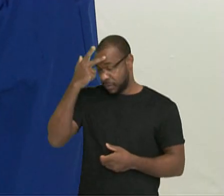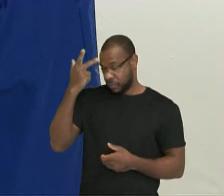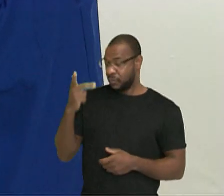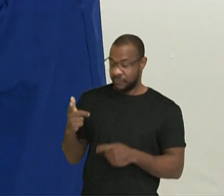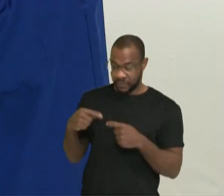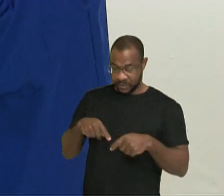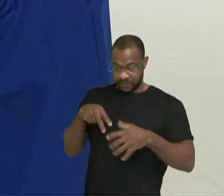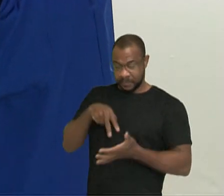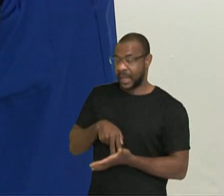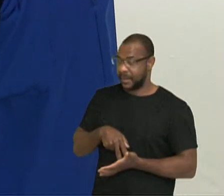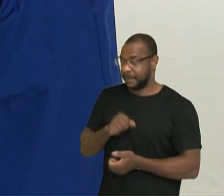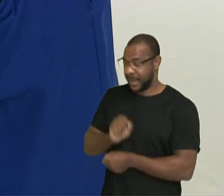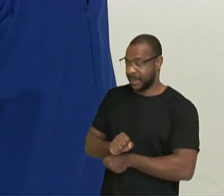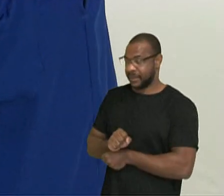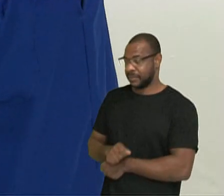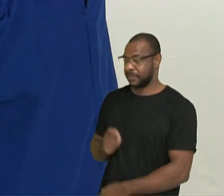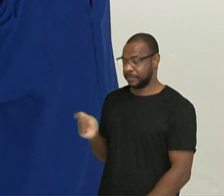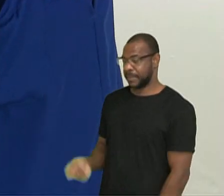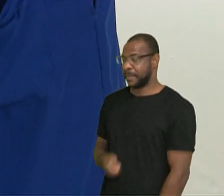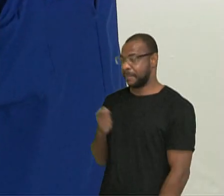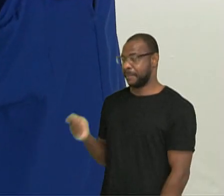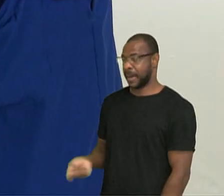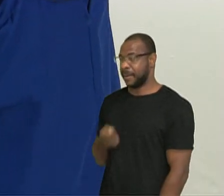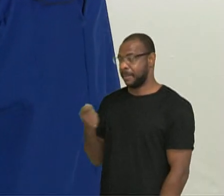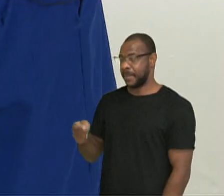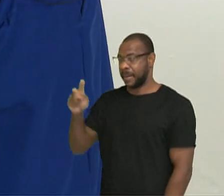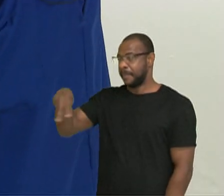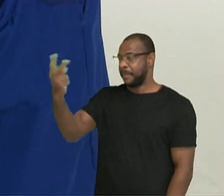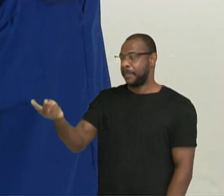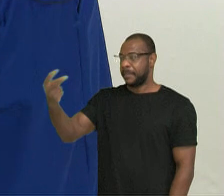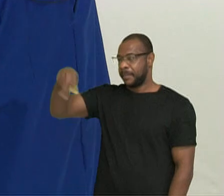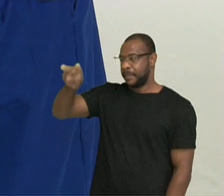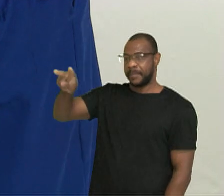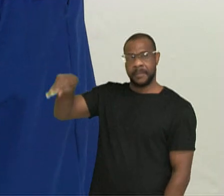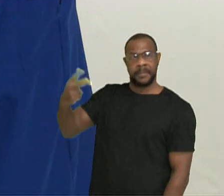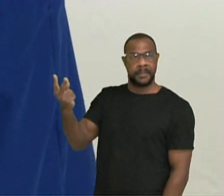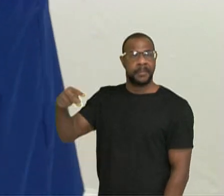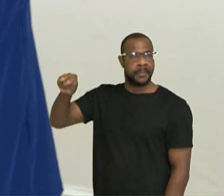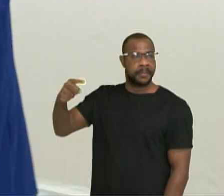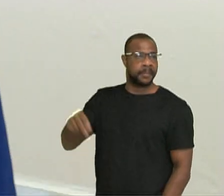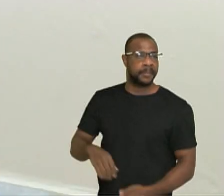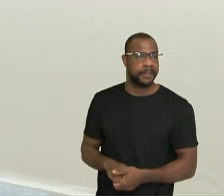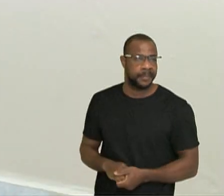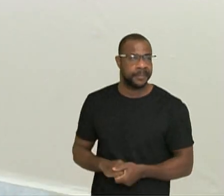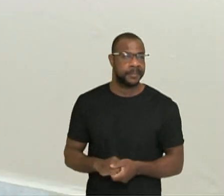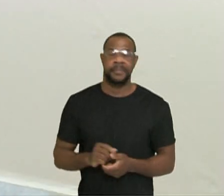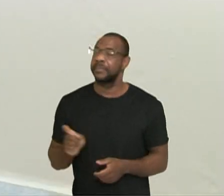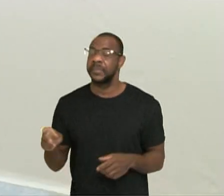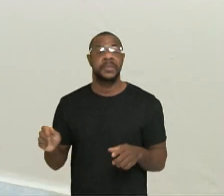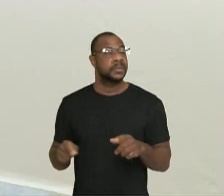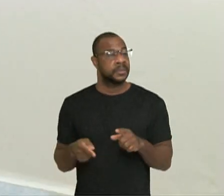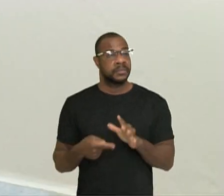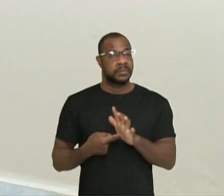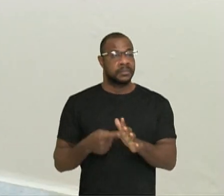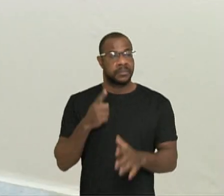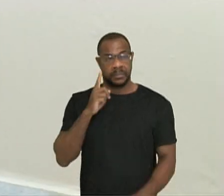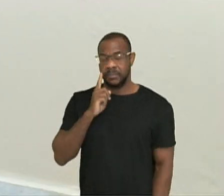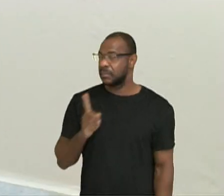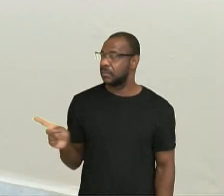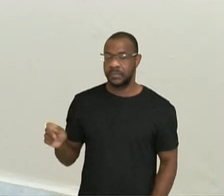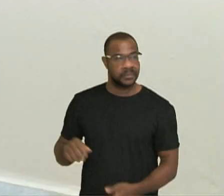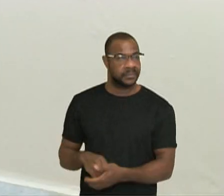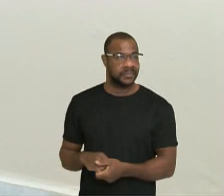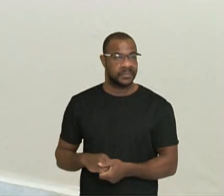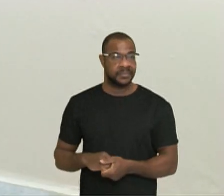gira, ela fica assim nesse formato, né, semicírculo também ao girar. E, claro, aqui o artista vai